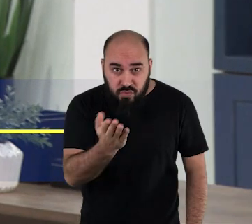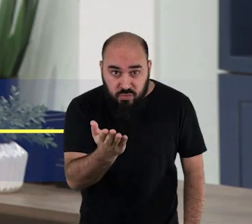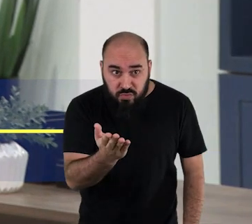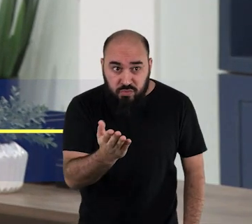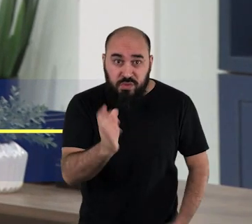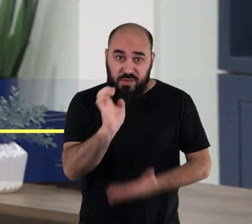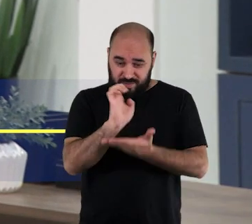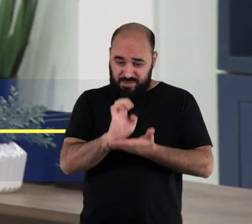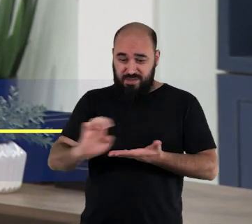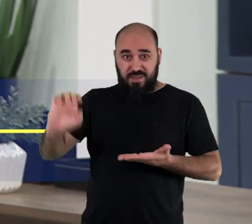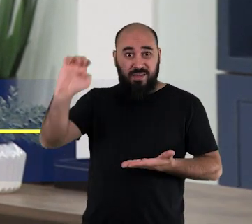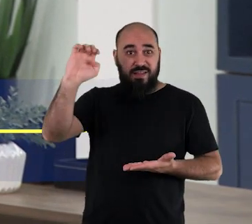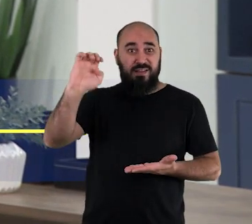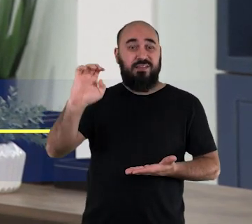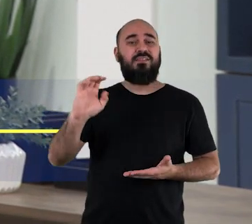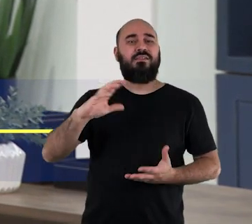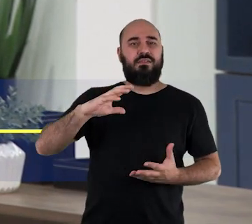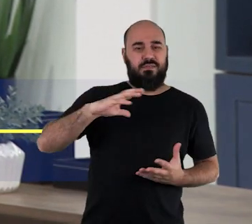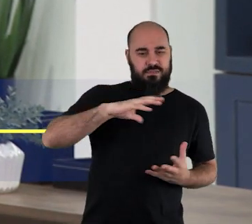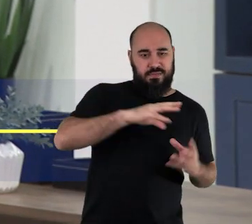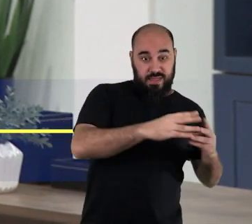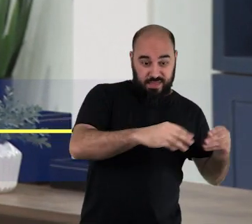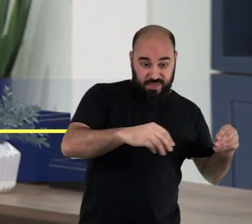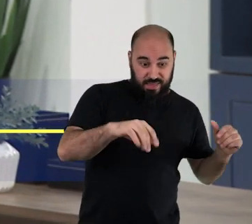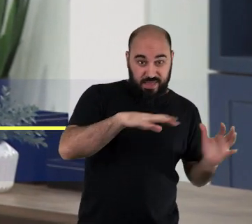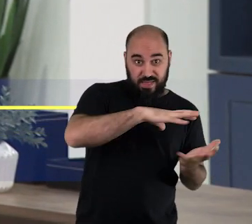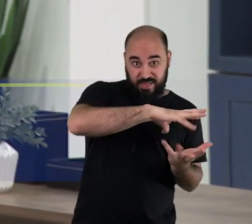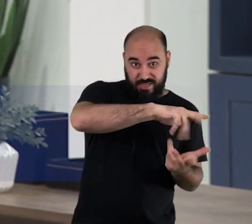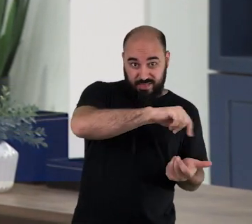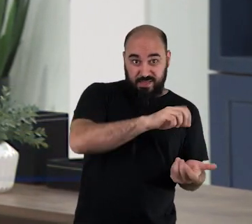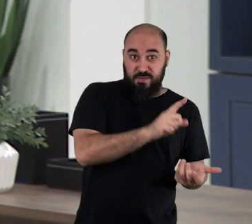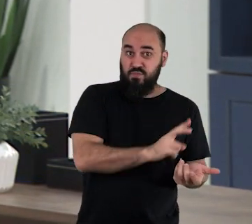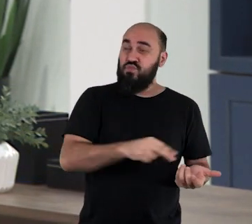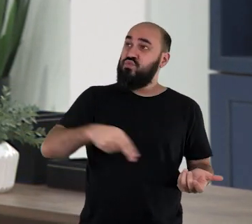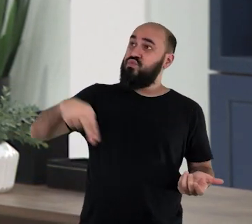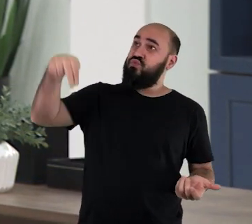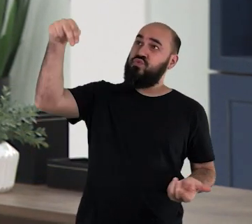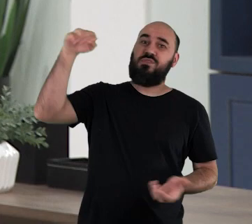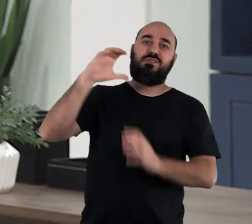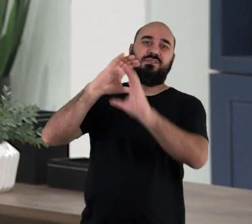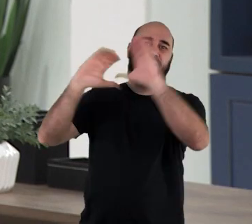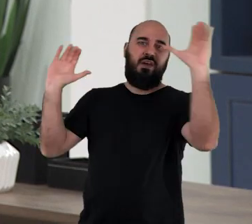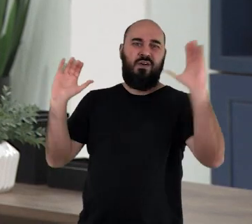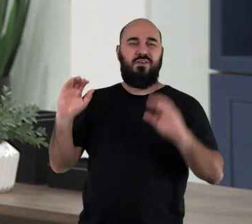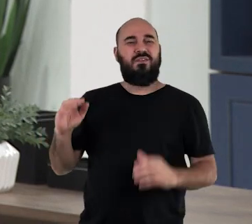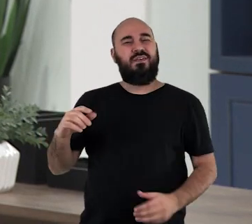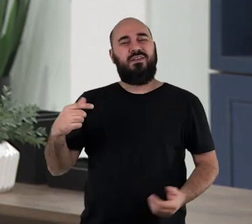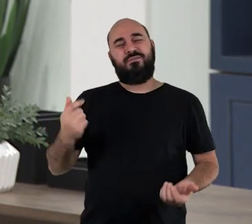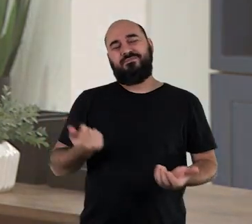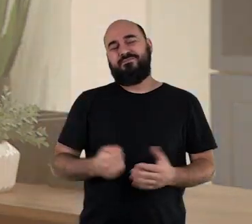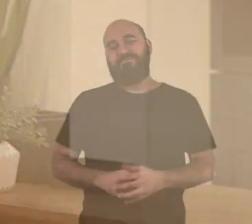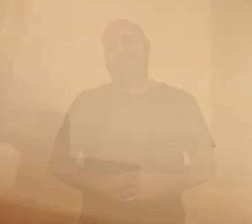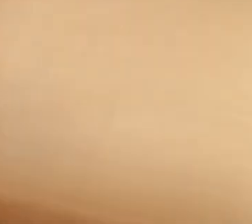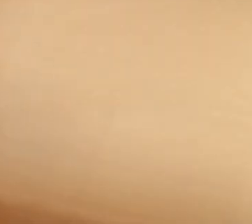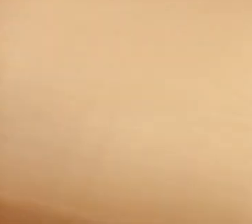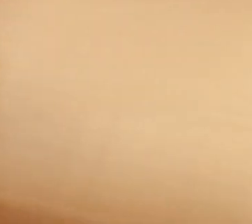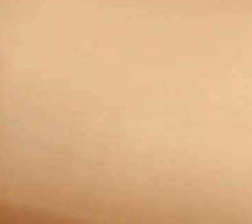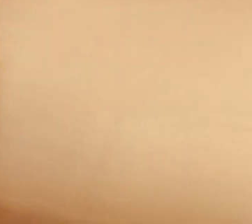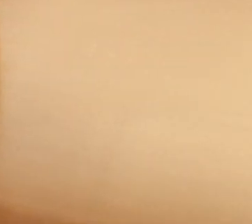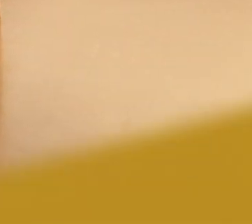mensagem, Da Terra para o Céu. Está no ar. Esse é o programa A Voz da Profecia.